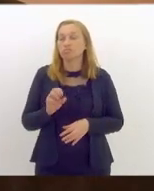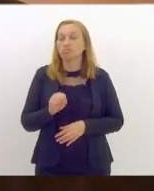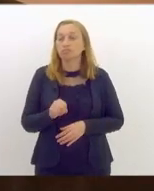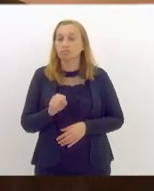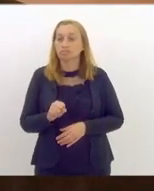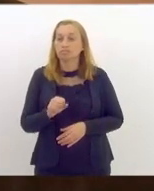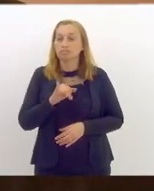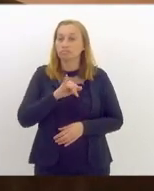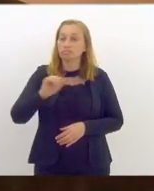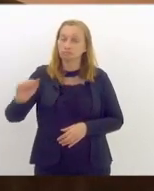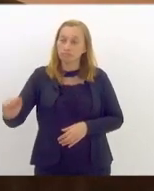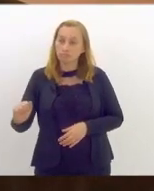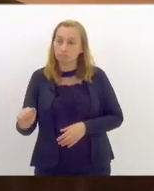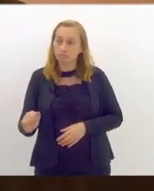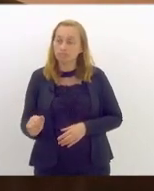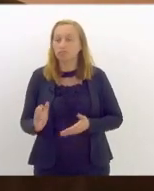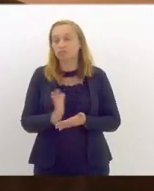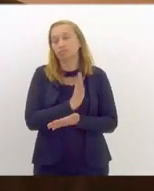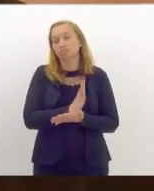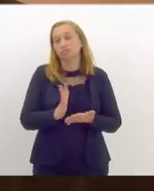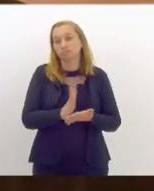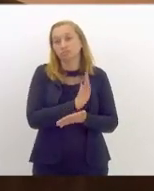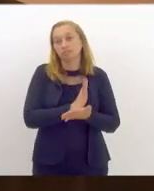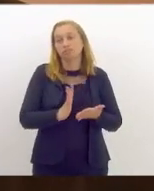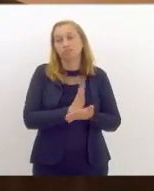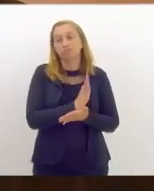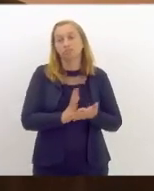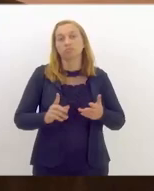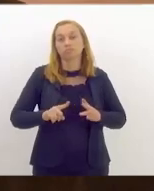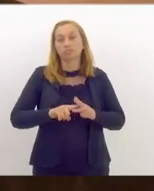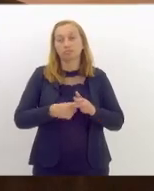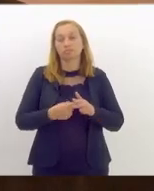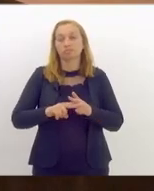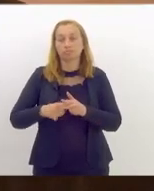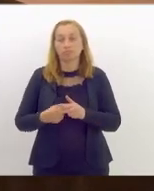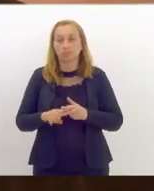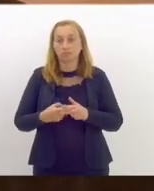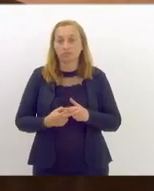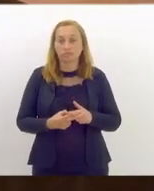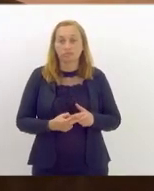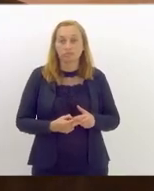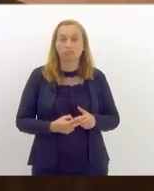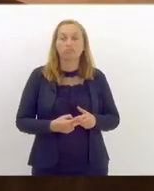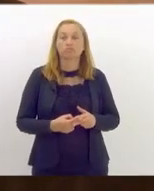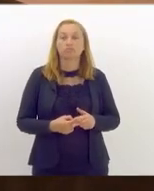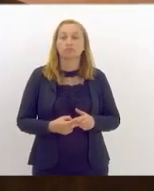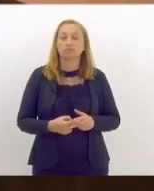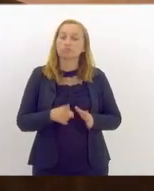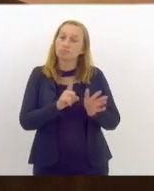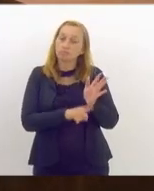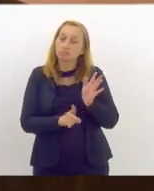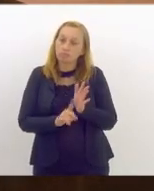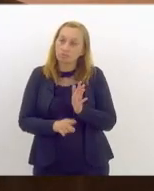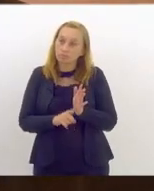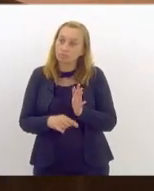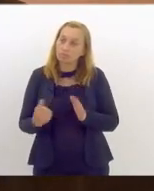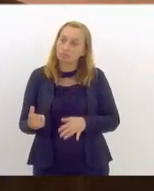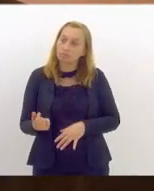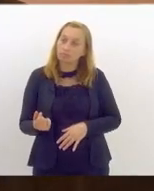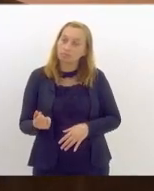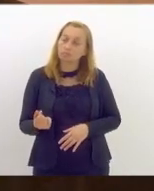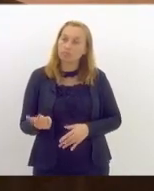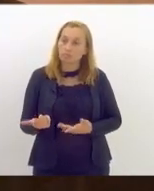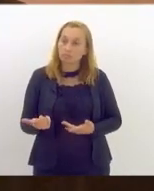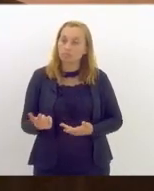favorável do Enéa algumas dessas modificações algumas que inclusive diminuem o valor da